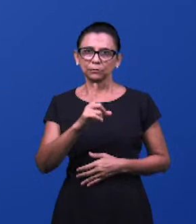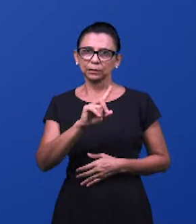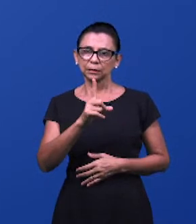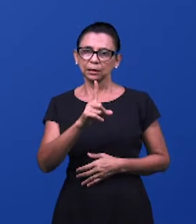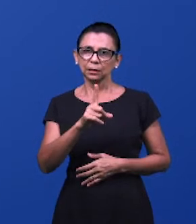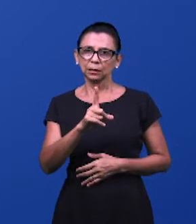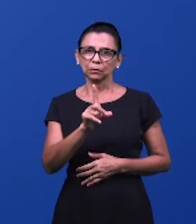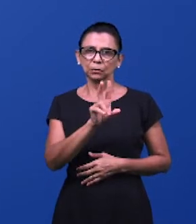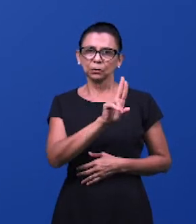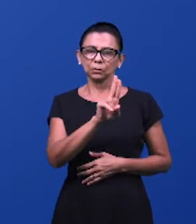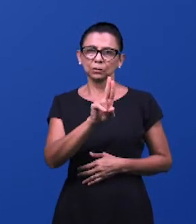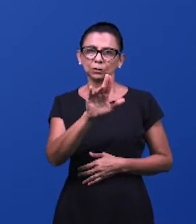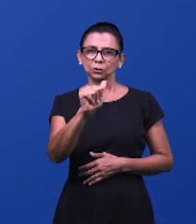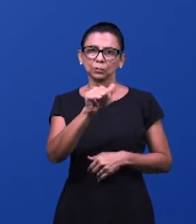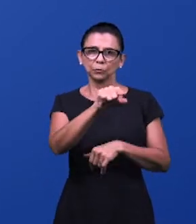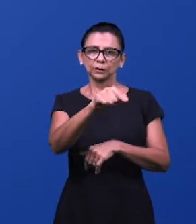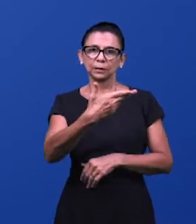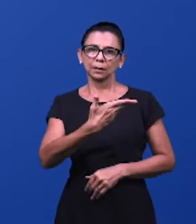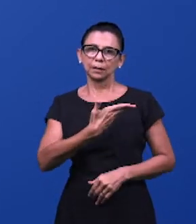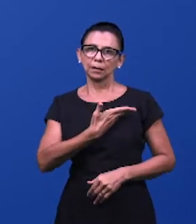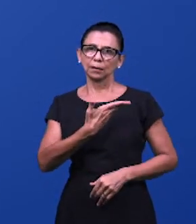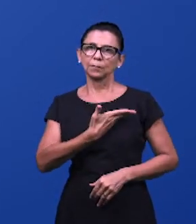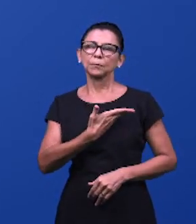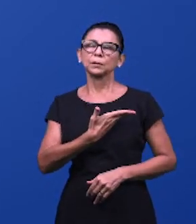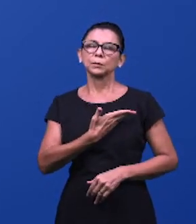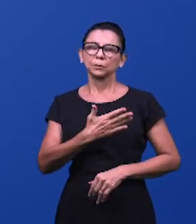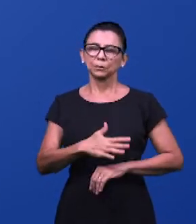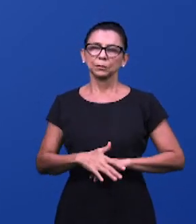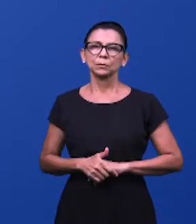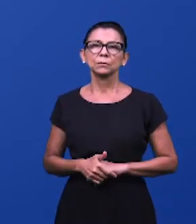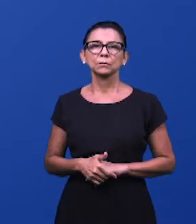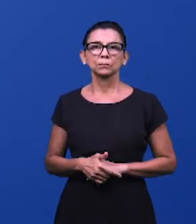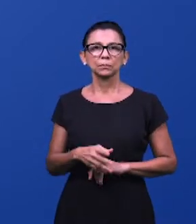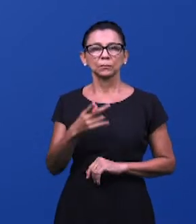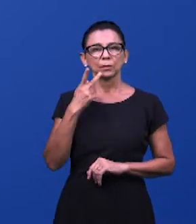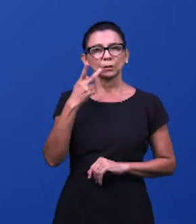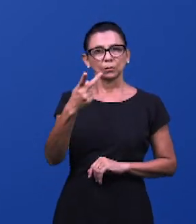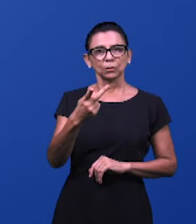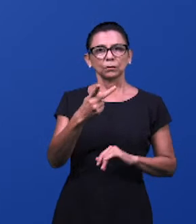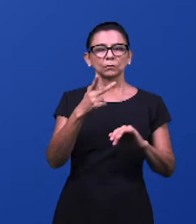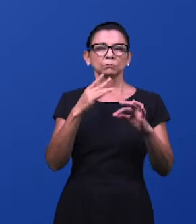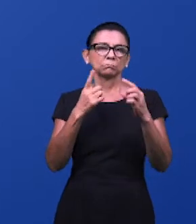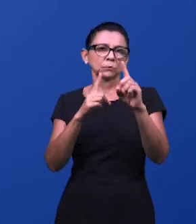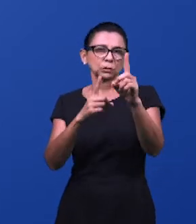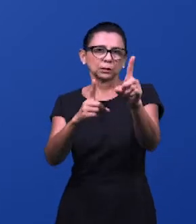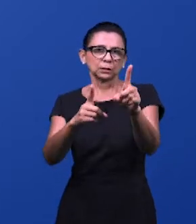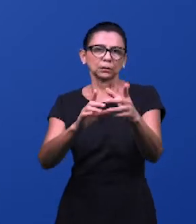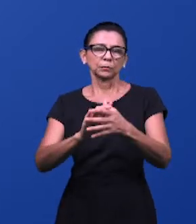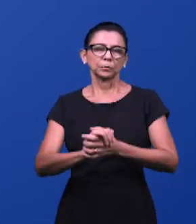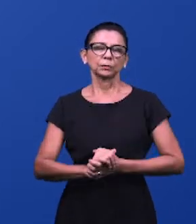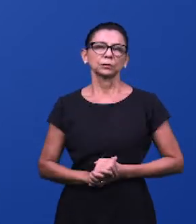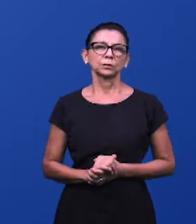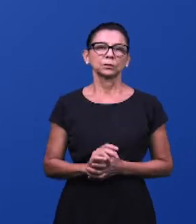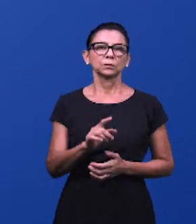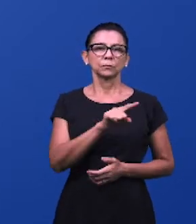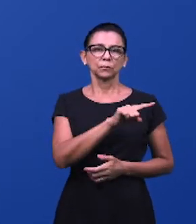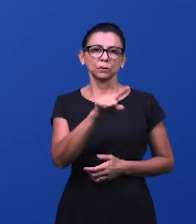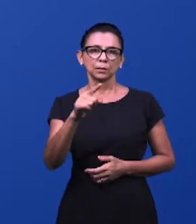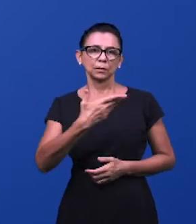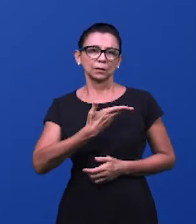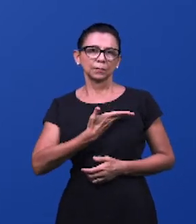de amigos. Meus irmãos, é assim que o Senhor trata ali os seus discípulos, não como servos, mas